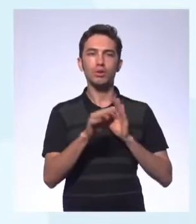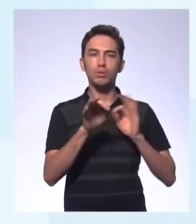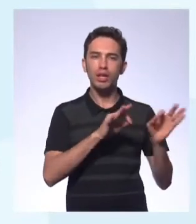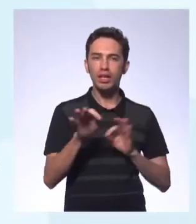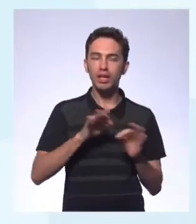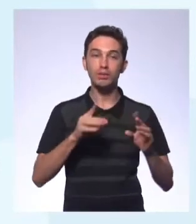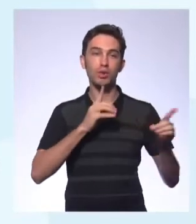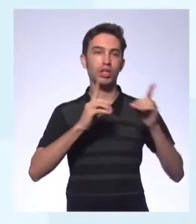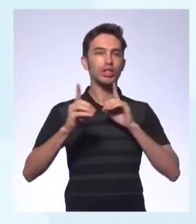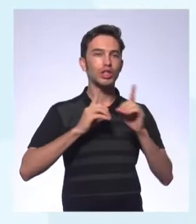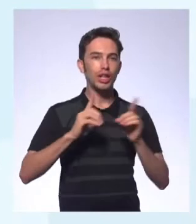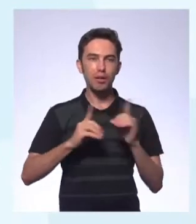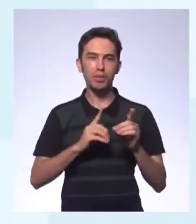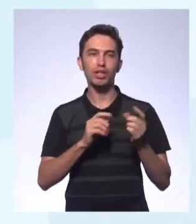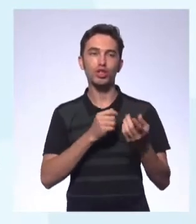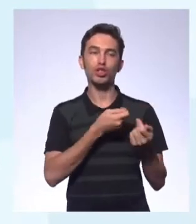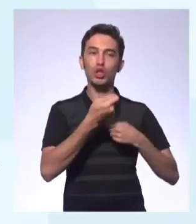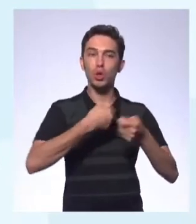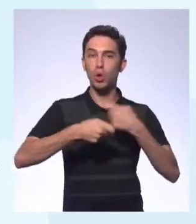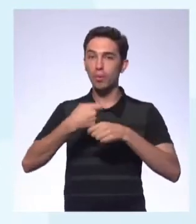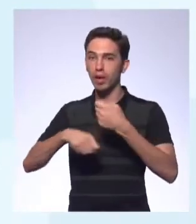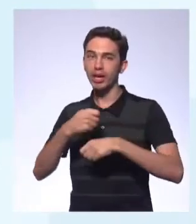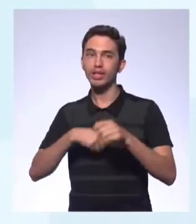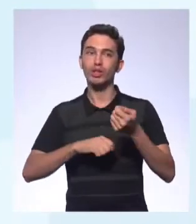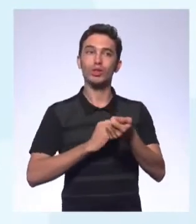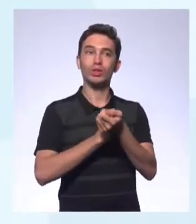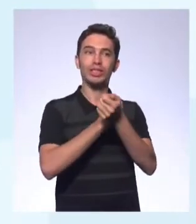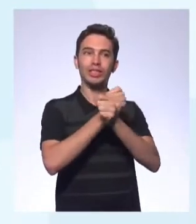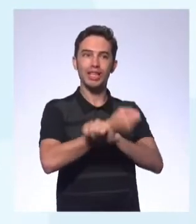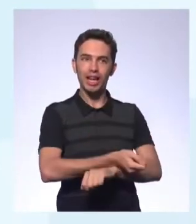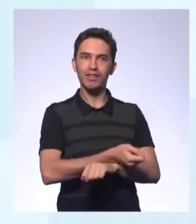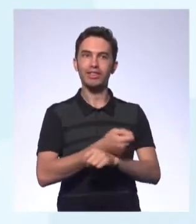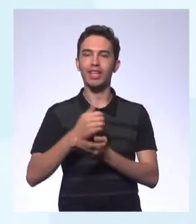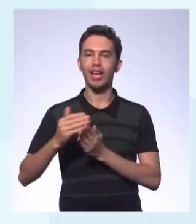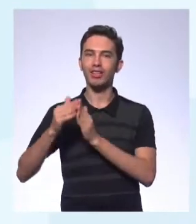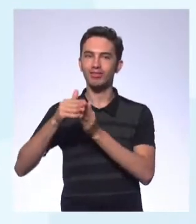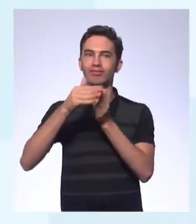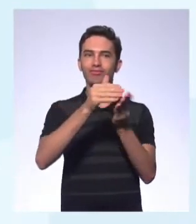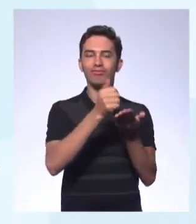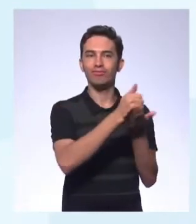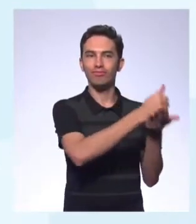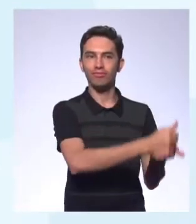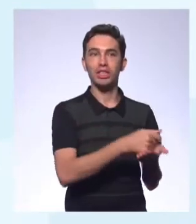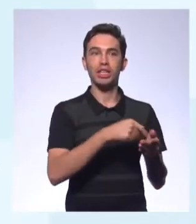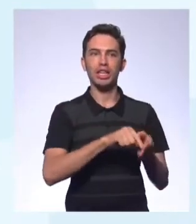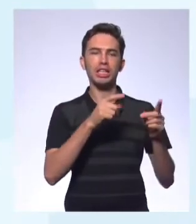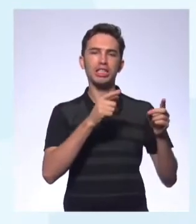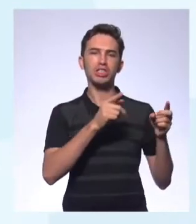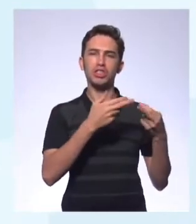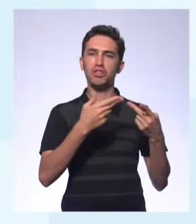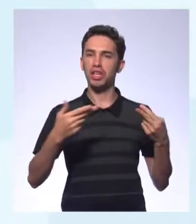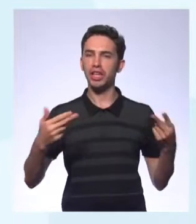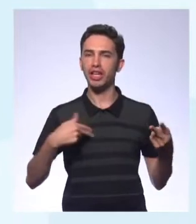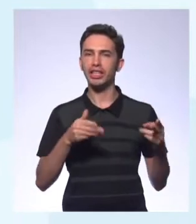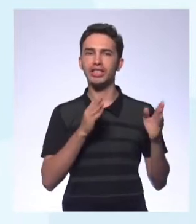as dinâmicas de comércio de escravizados em suas diferentes